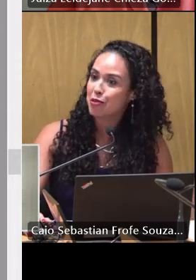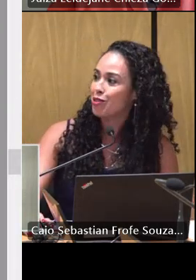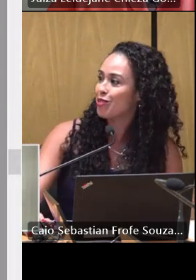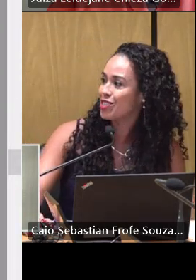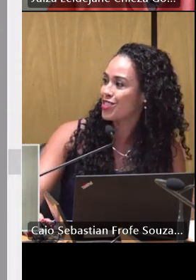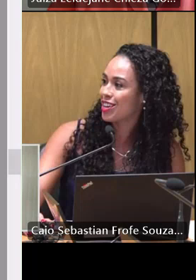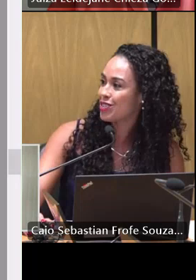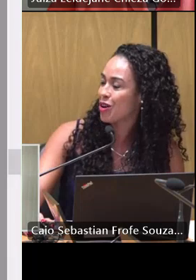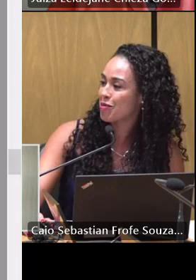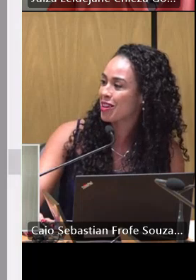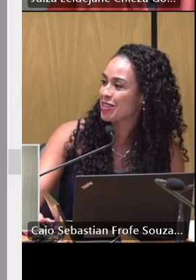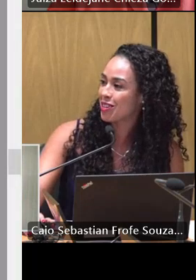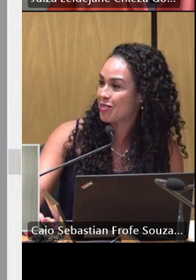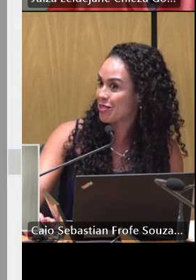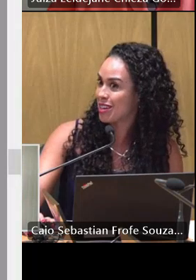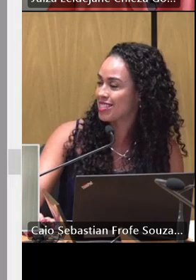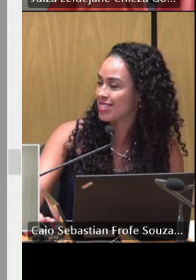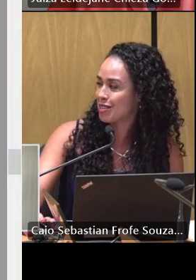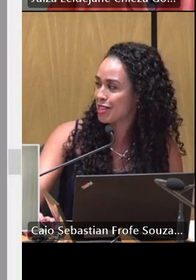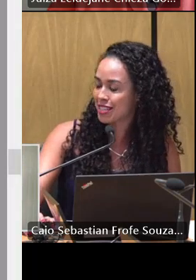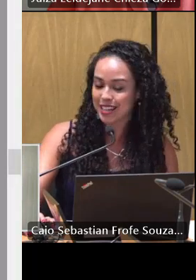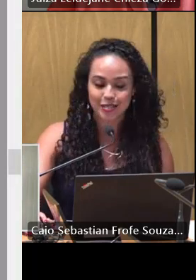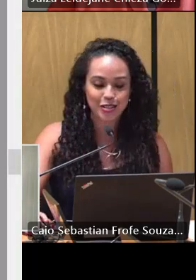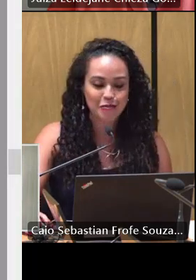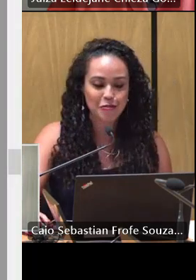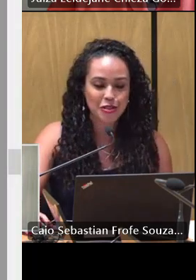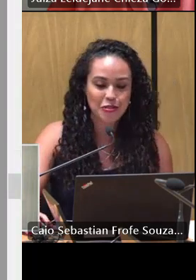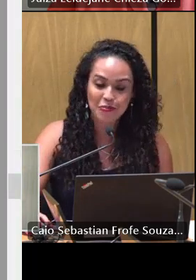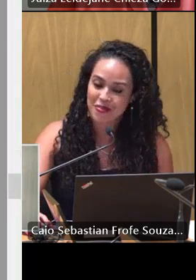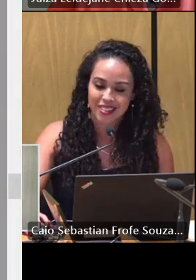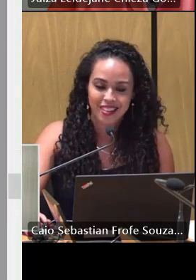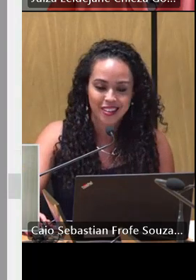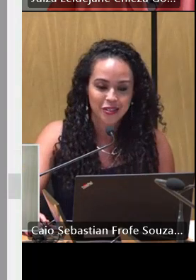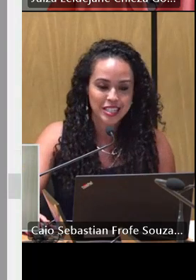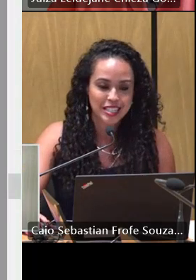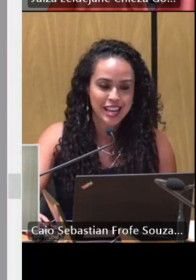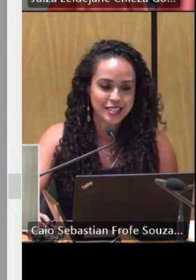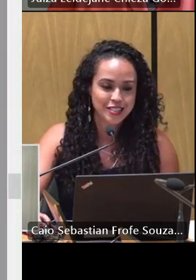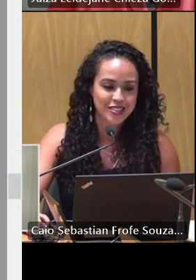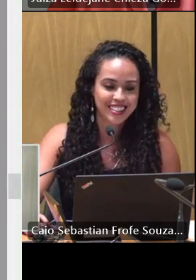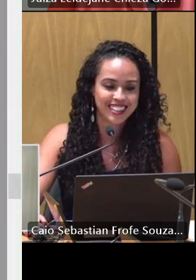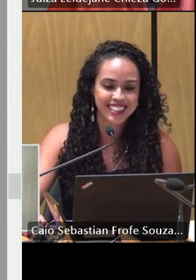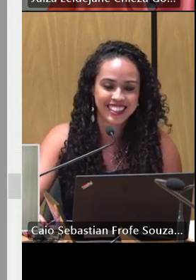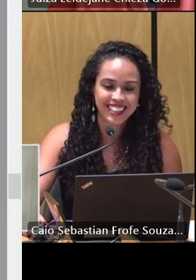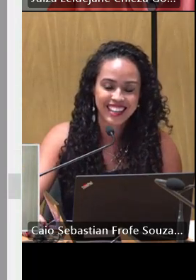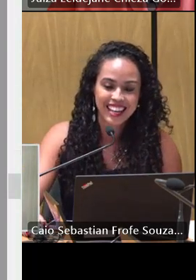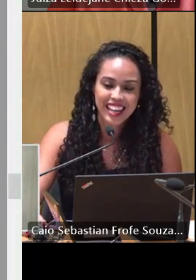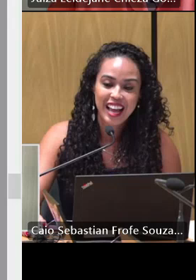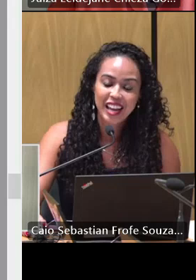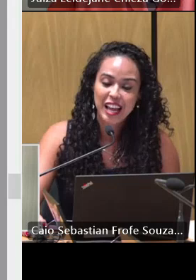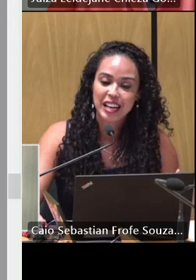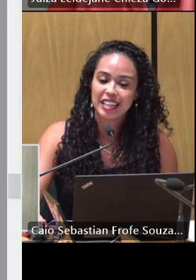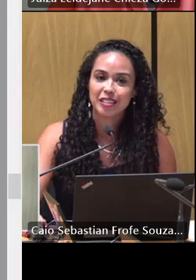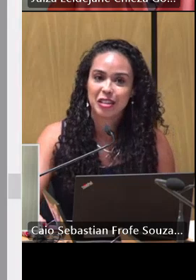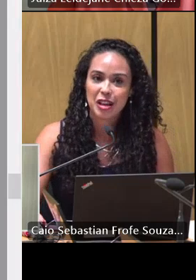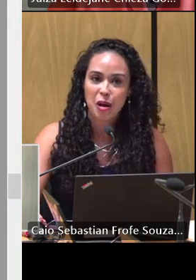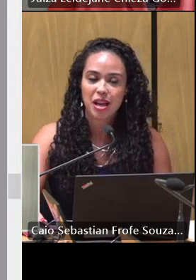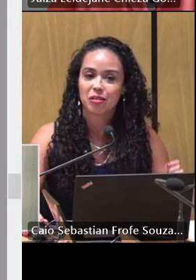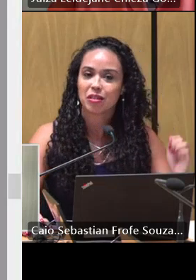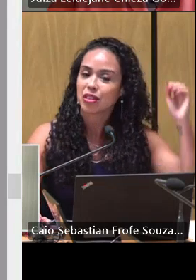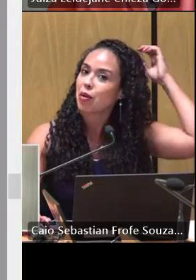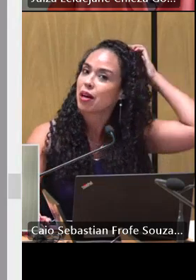2011 a gente redescobre o cas do Valongo né exatamente 100 anos depois Coincidências além ali da do